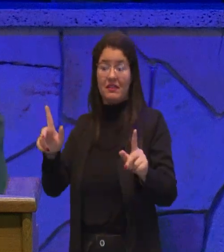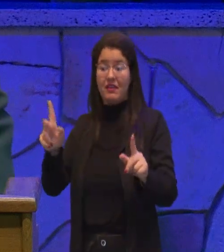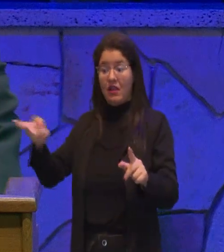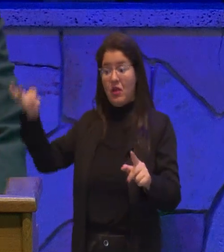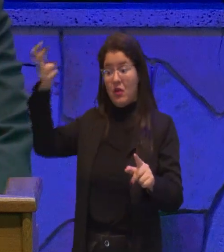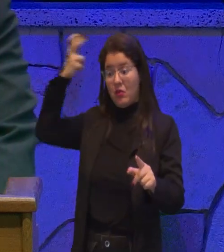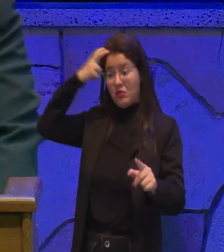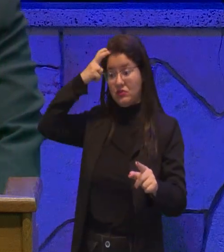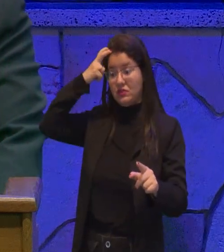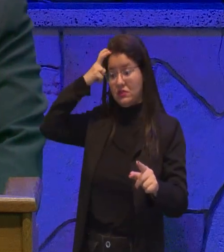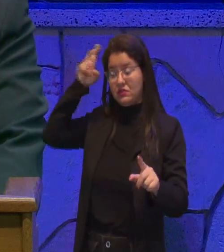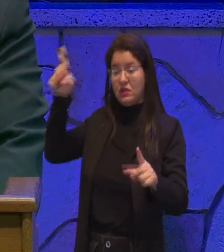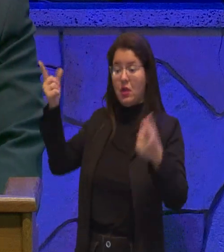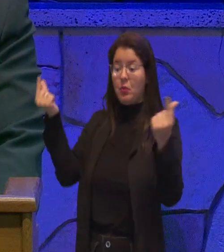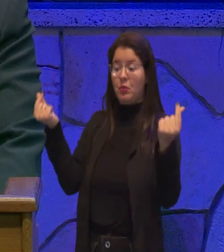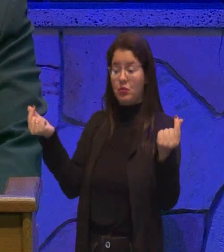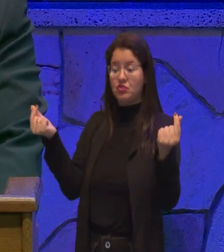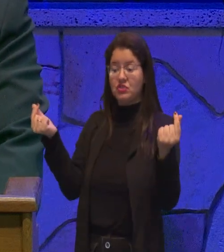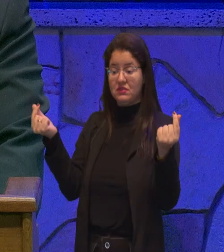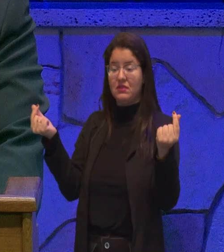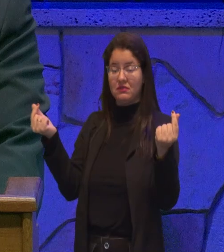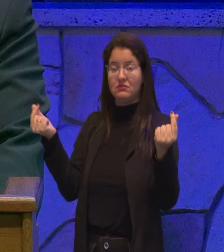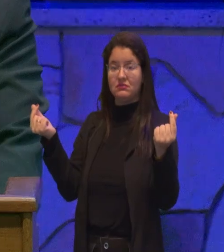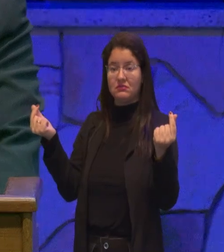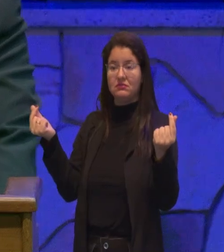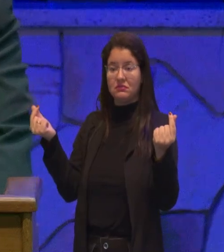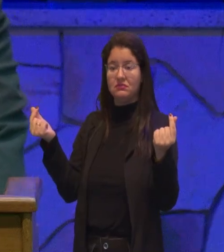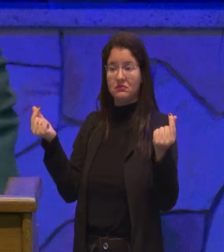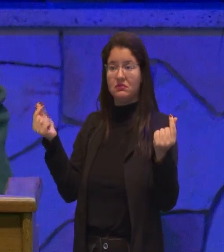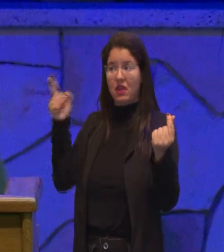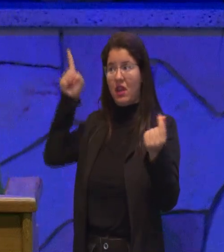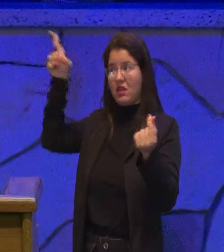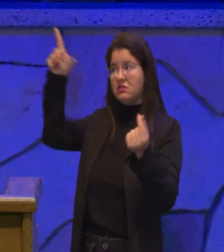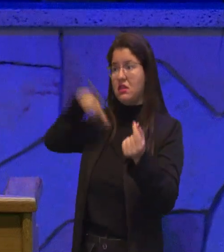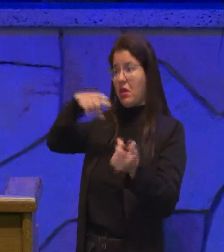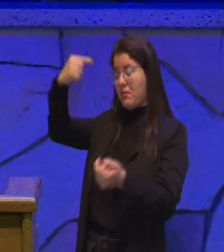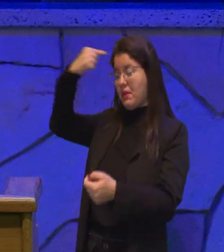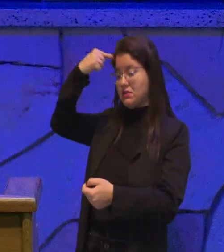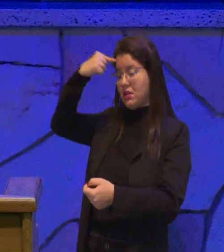tradição budista, que eles são alinhados.